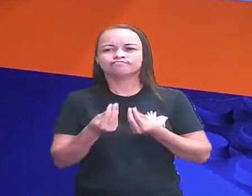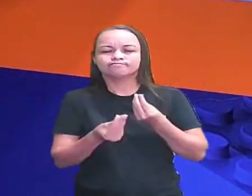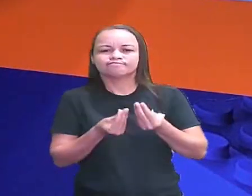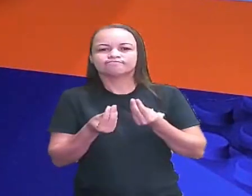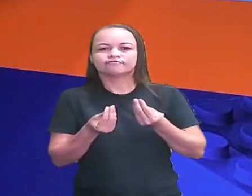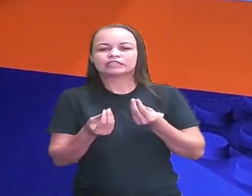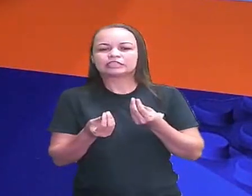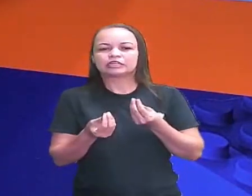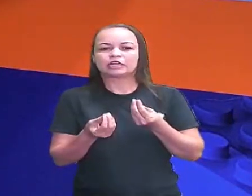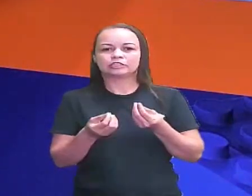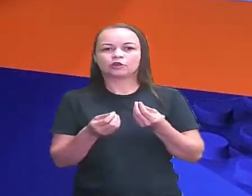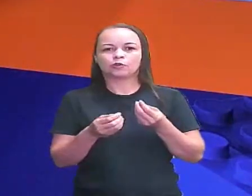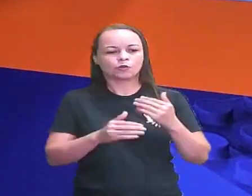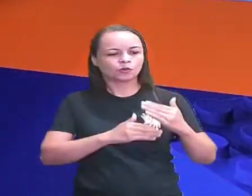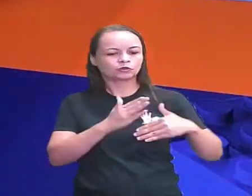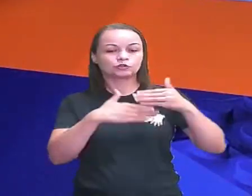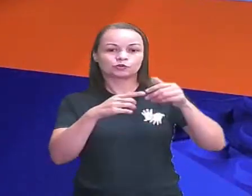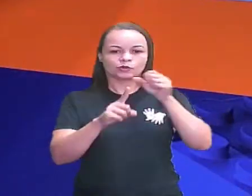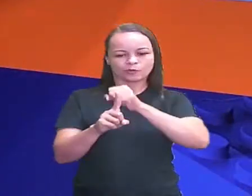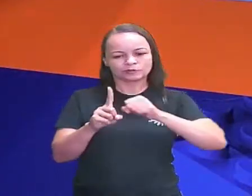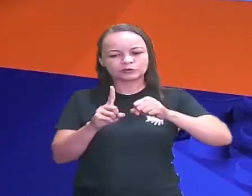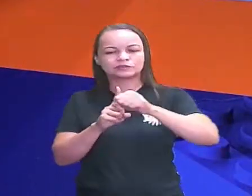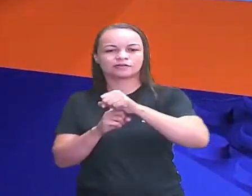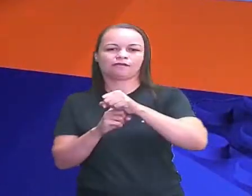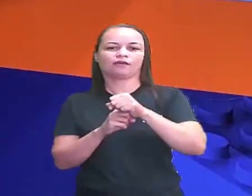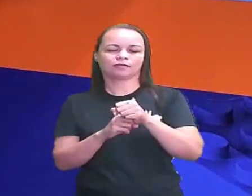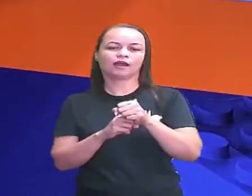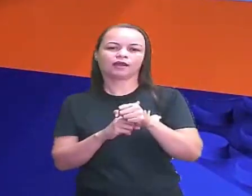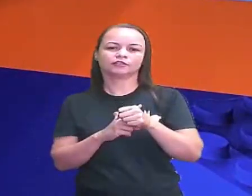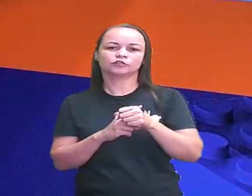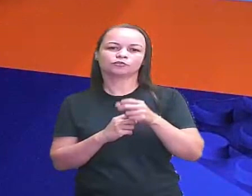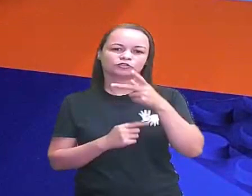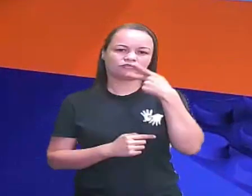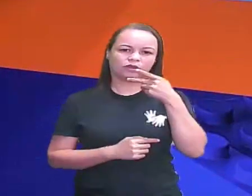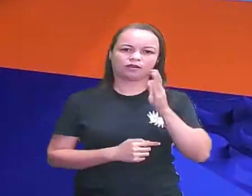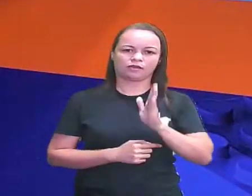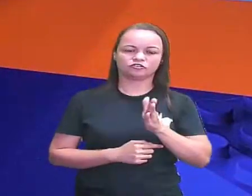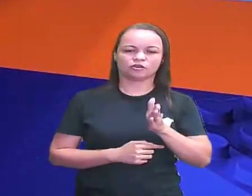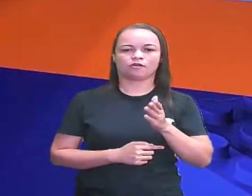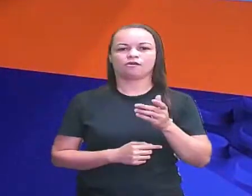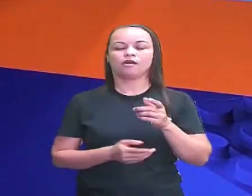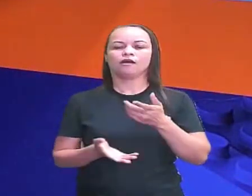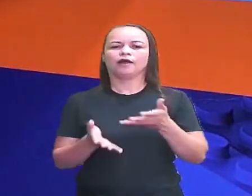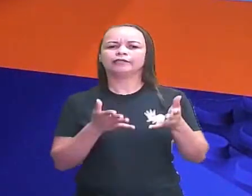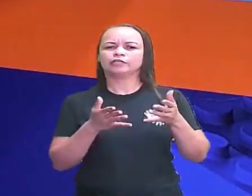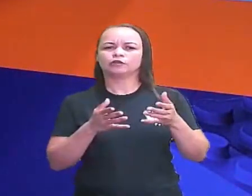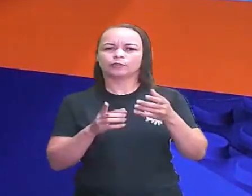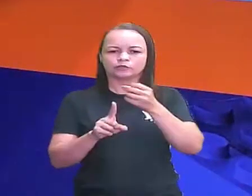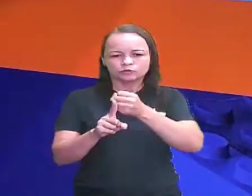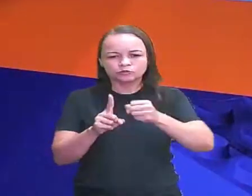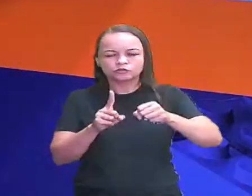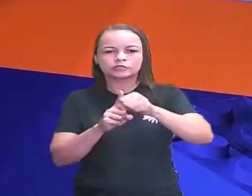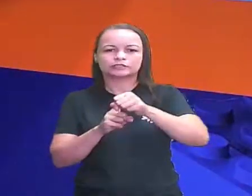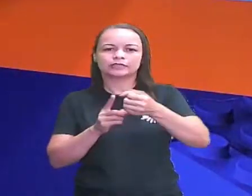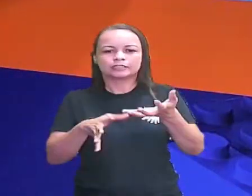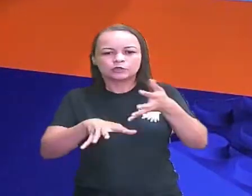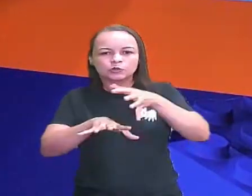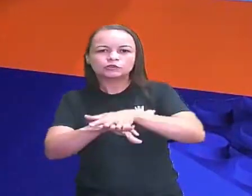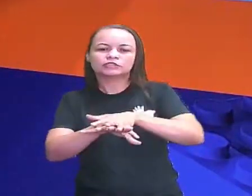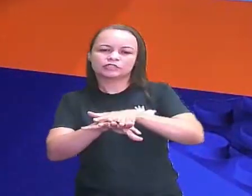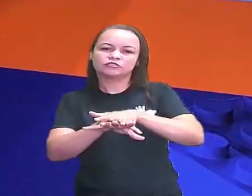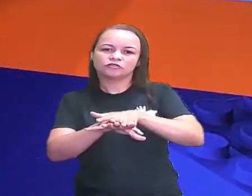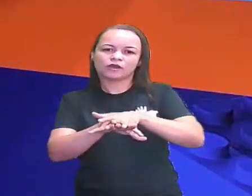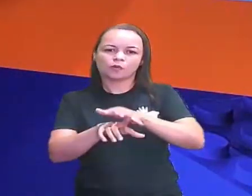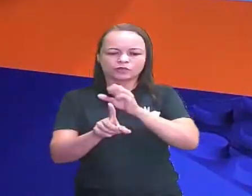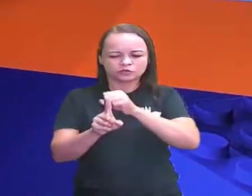maneira, construir uma sociedade, como já disse anteriormente, uma sociedade mais inclusiva, uma sociedade melhor, né?